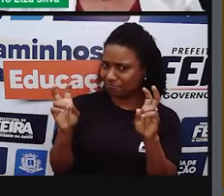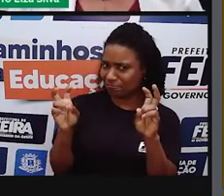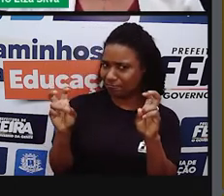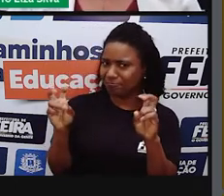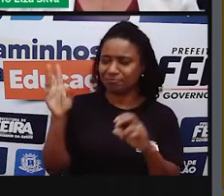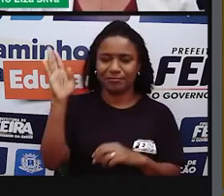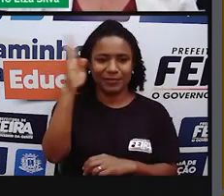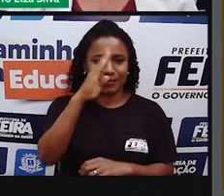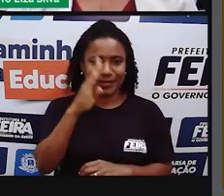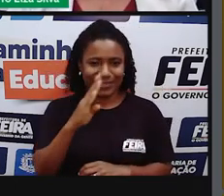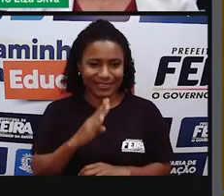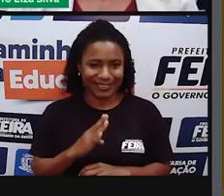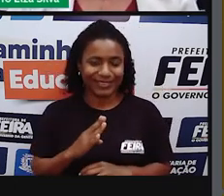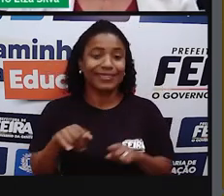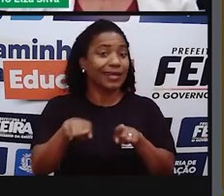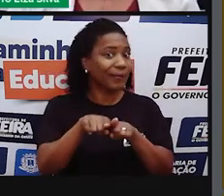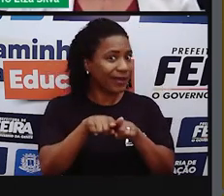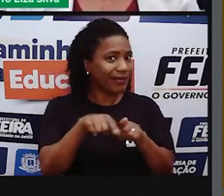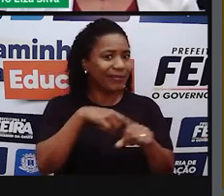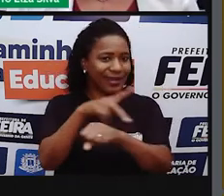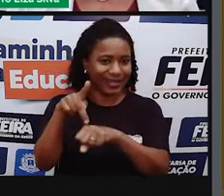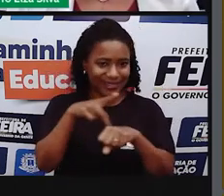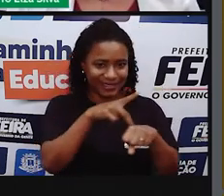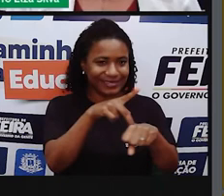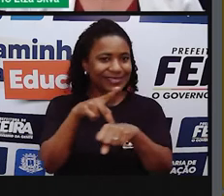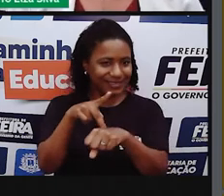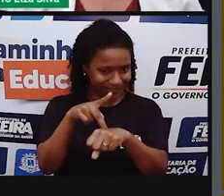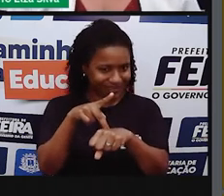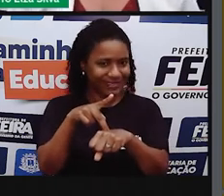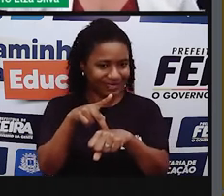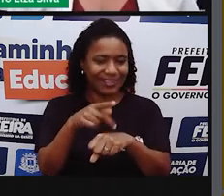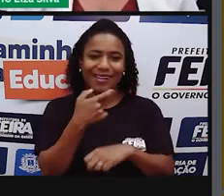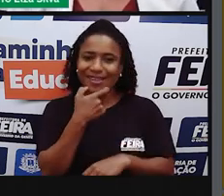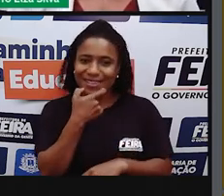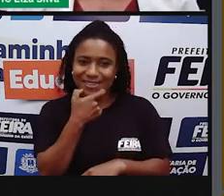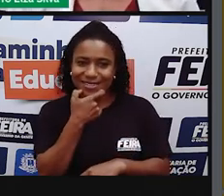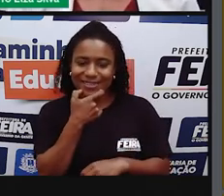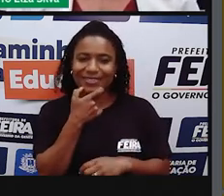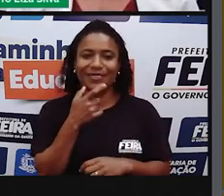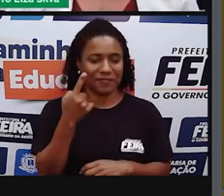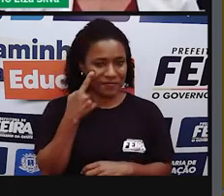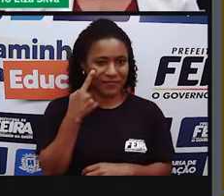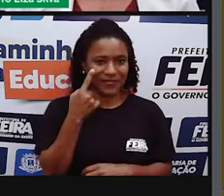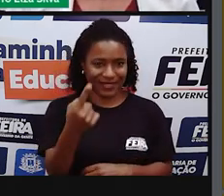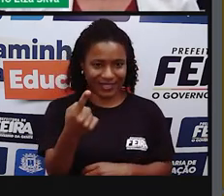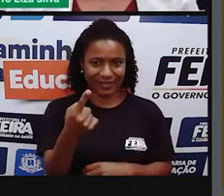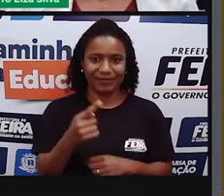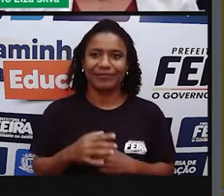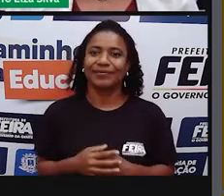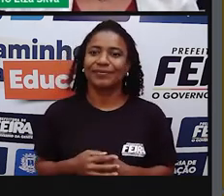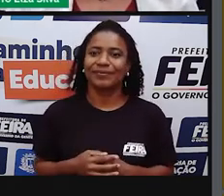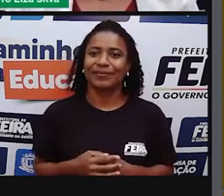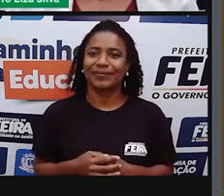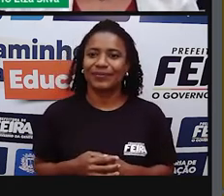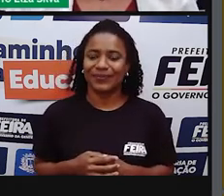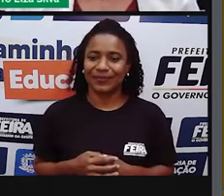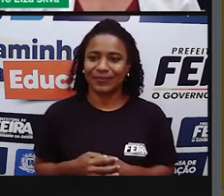nos países que falam inglês. Provérbios e ditos populares. Proverbs and